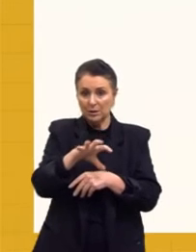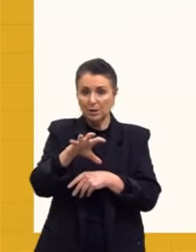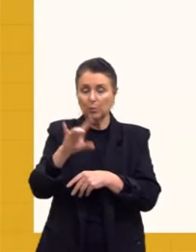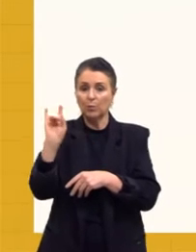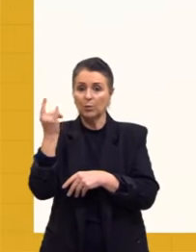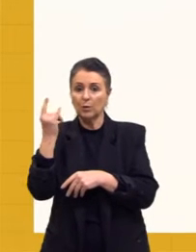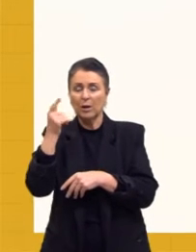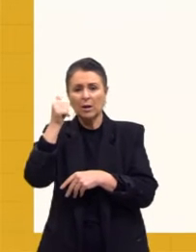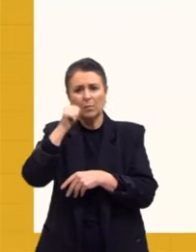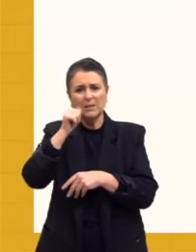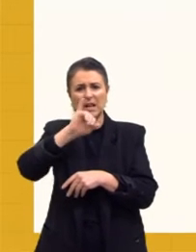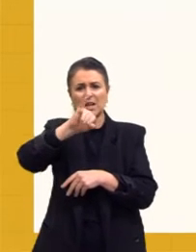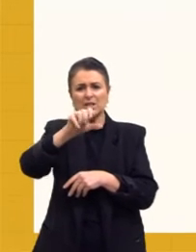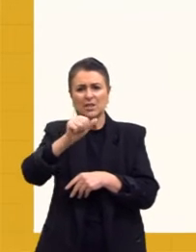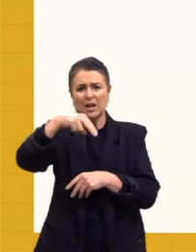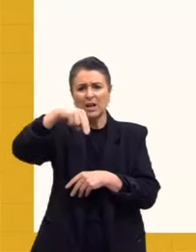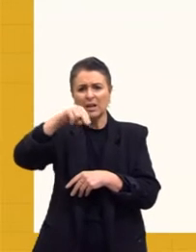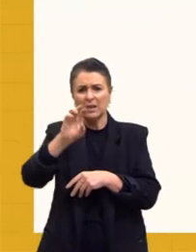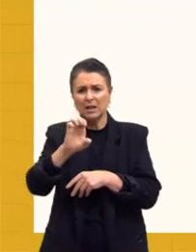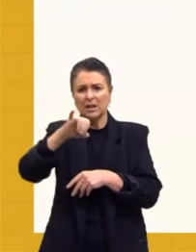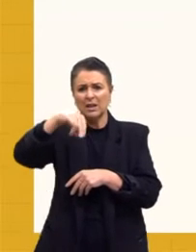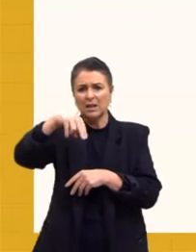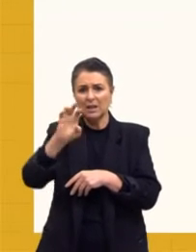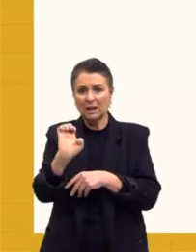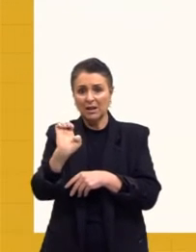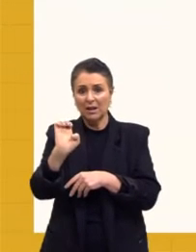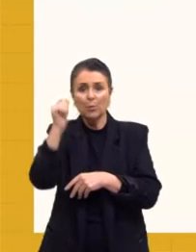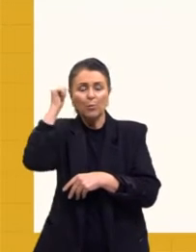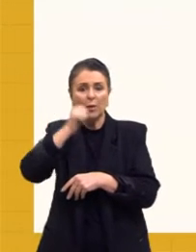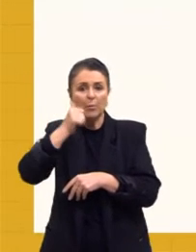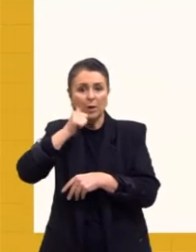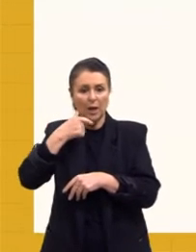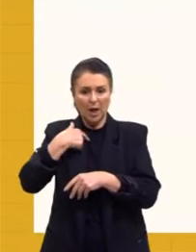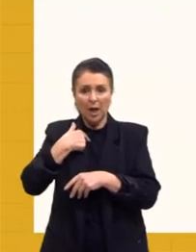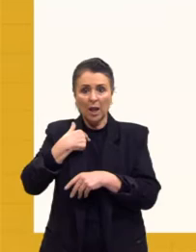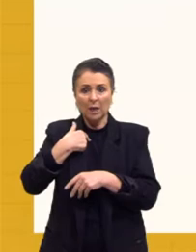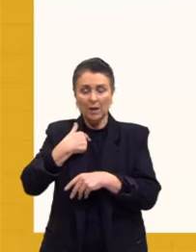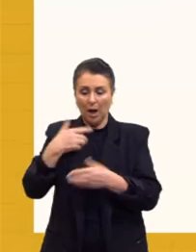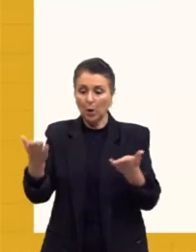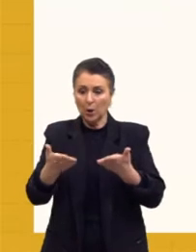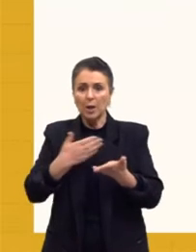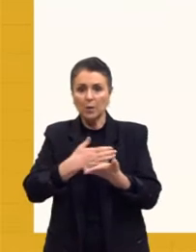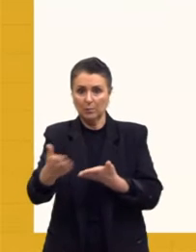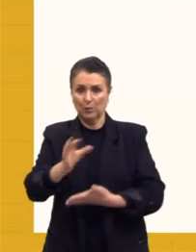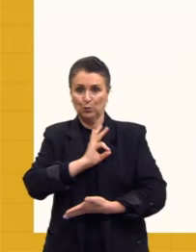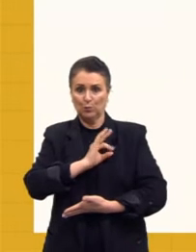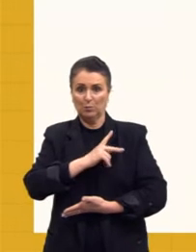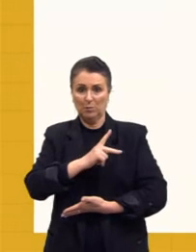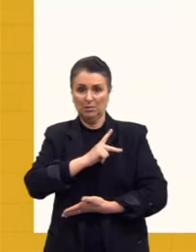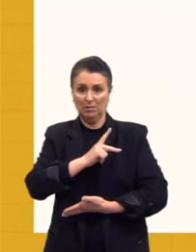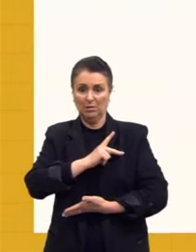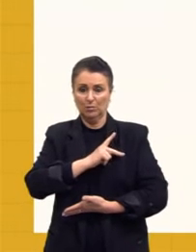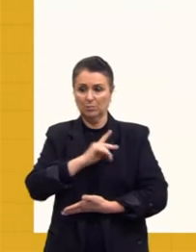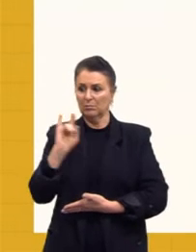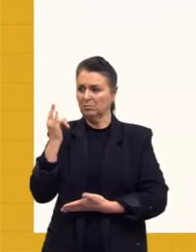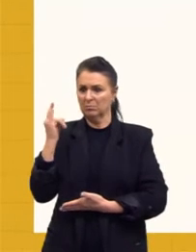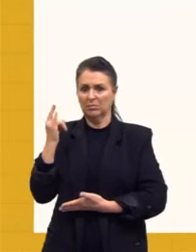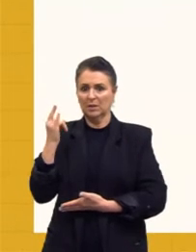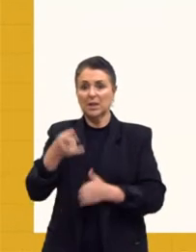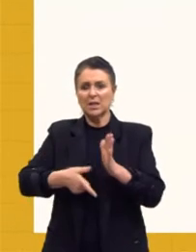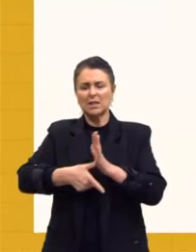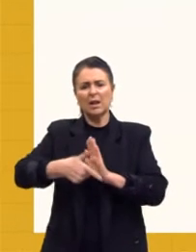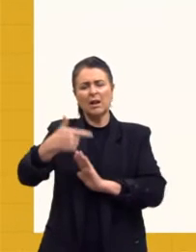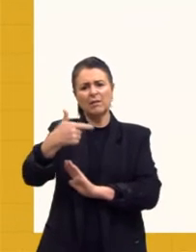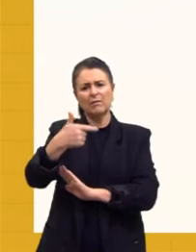Jane tênis né ela assumir o poder ela se auto-proclama a presidente certa era